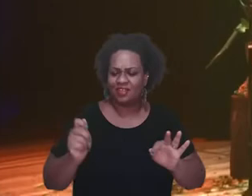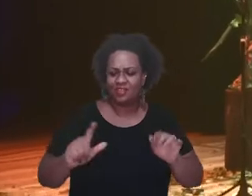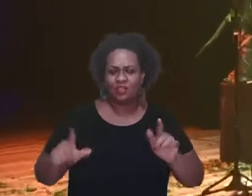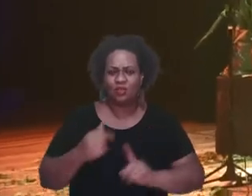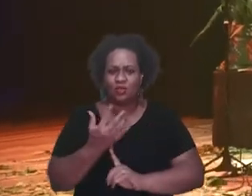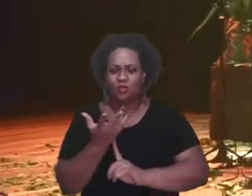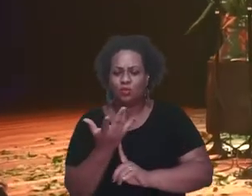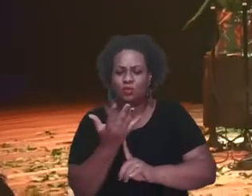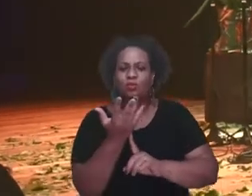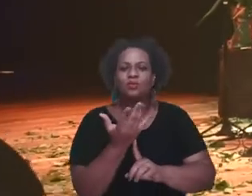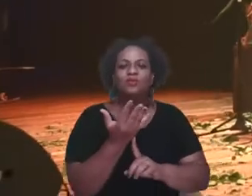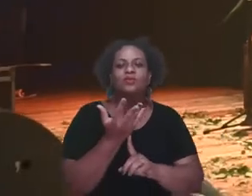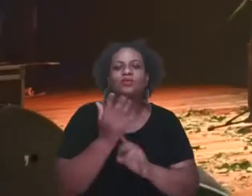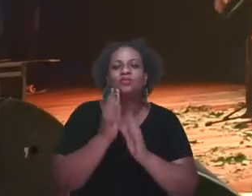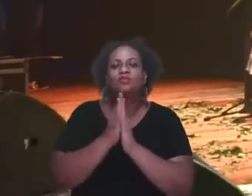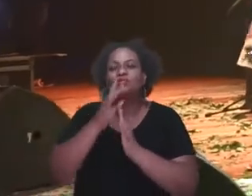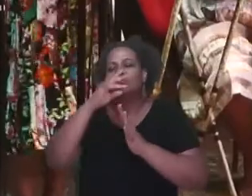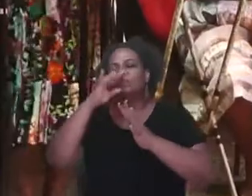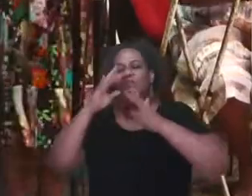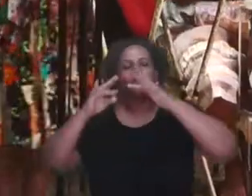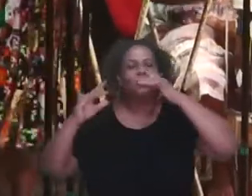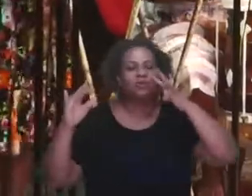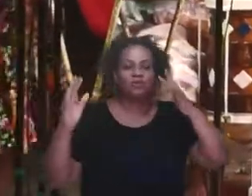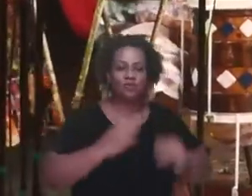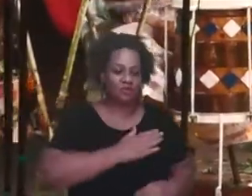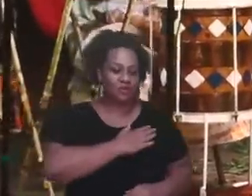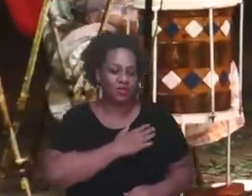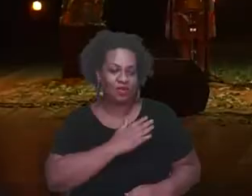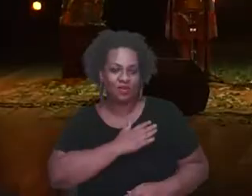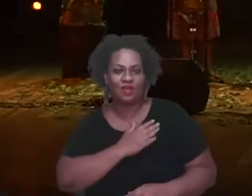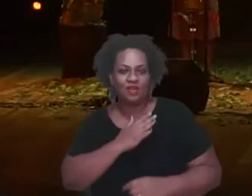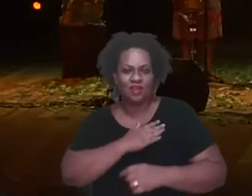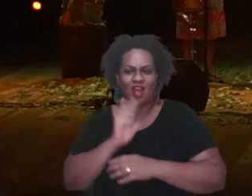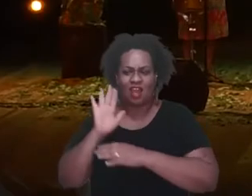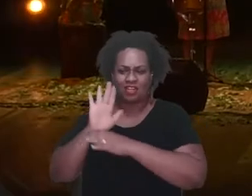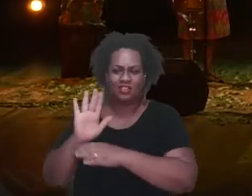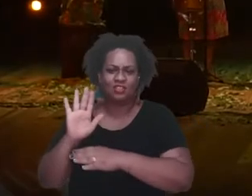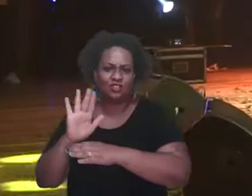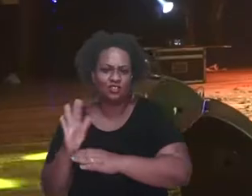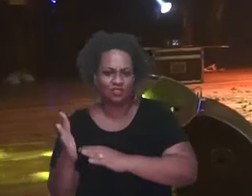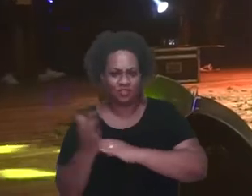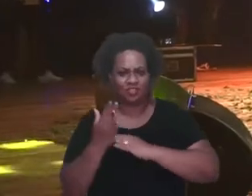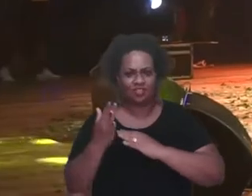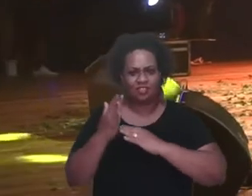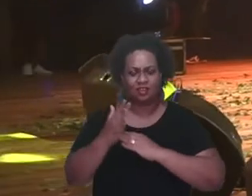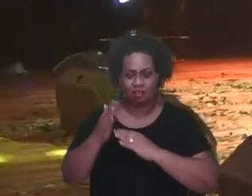vela acesa para a Vida Saudável porque amar e ser feliz sabe mesmo tendo certeza que ela vai nos ajudar de peroba